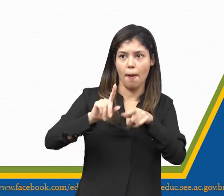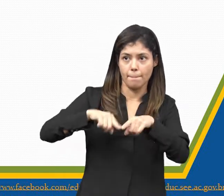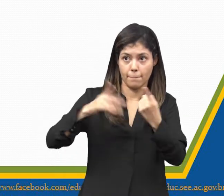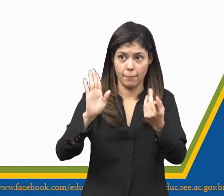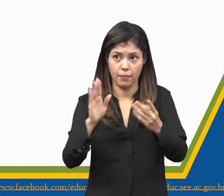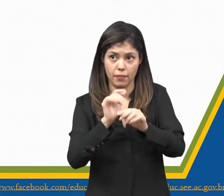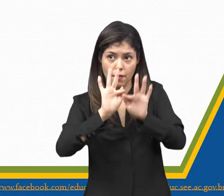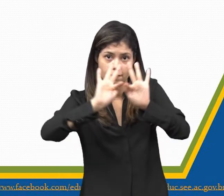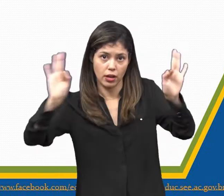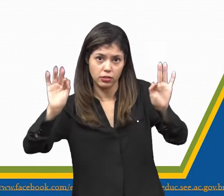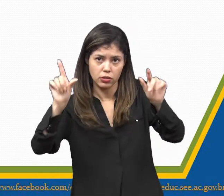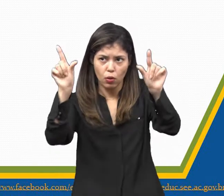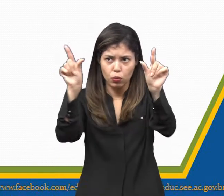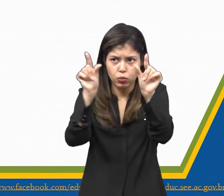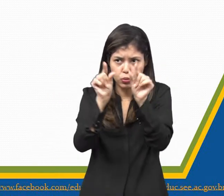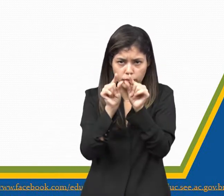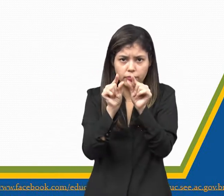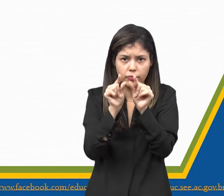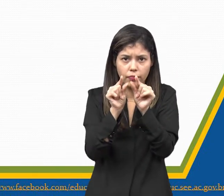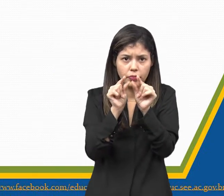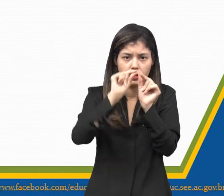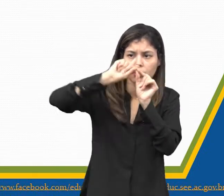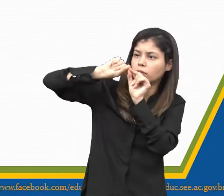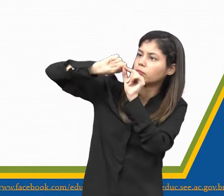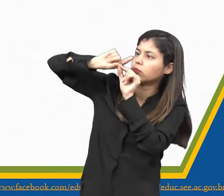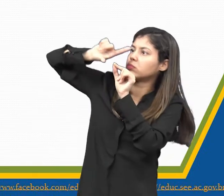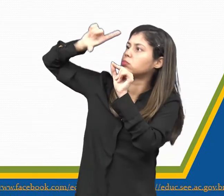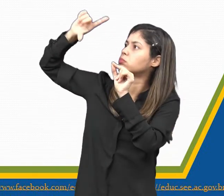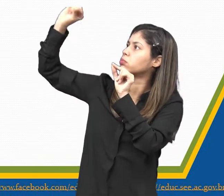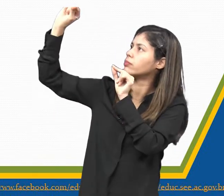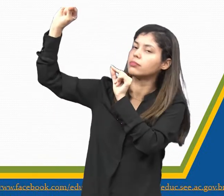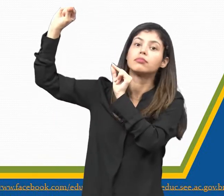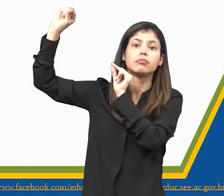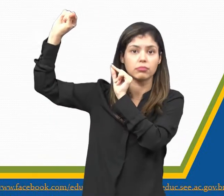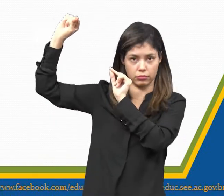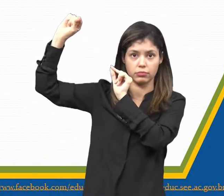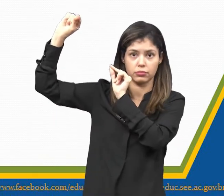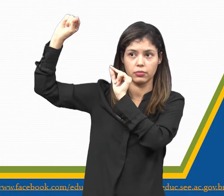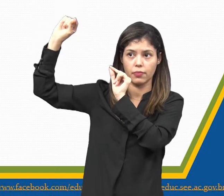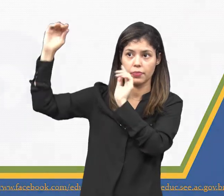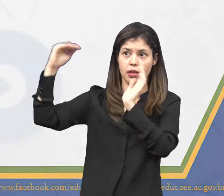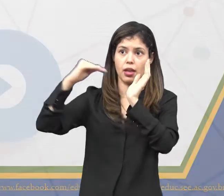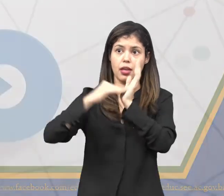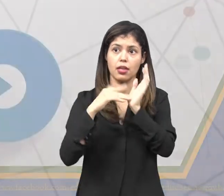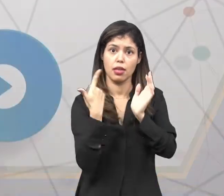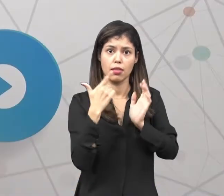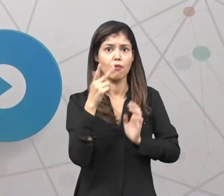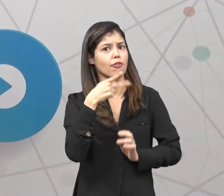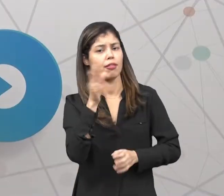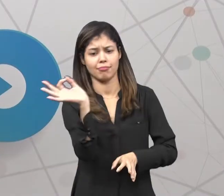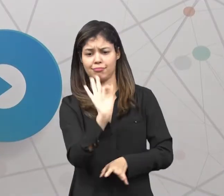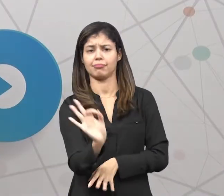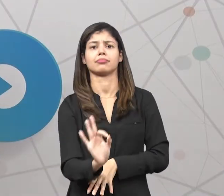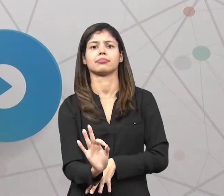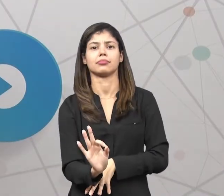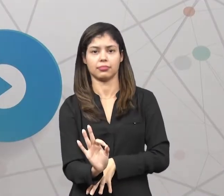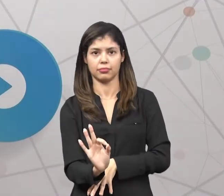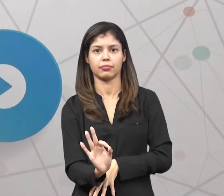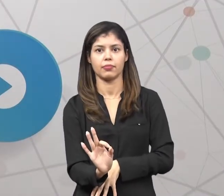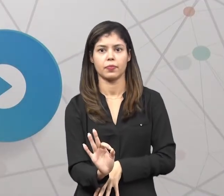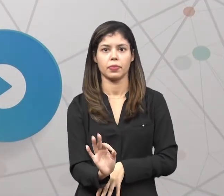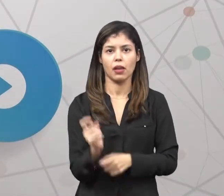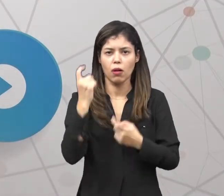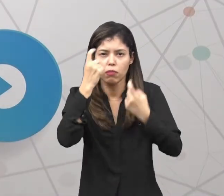frases curtas em balões, podendo aparecer até sem falas, né? Não ter fala nenhuma.